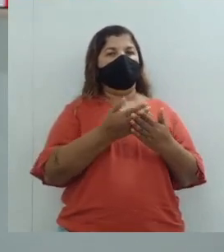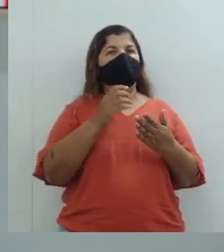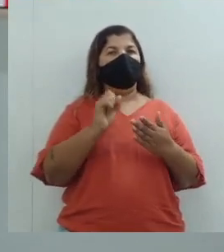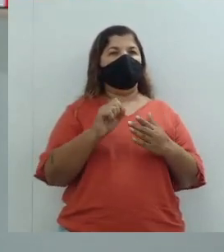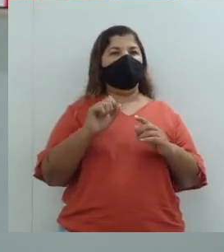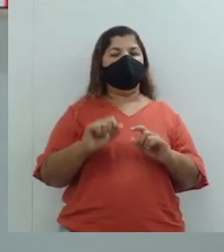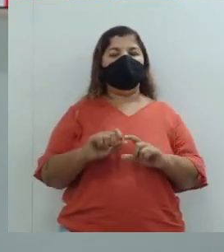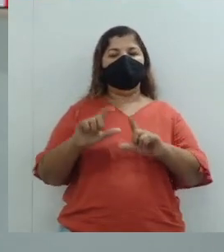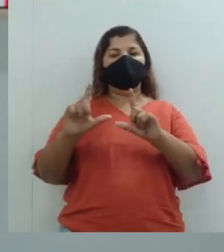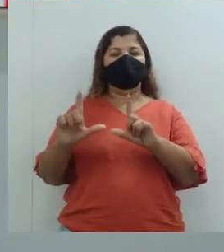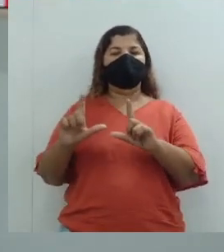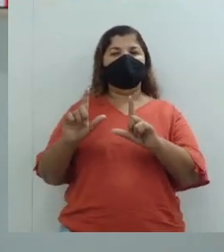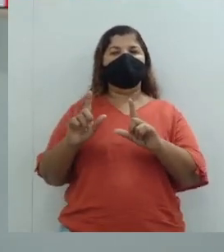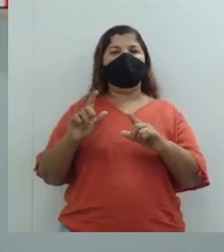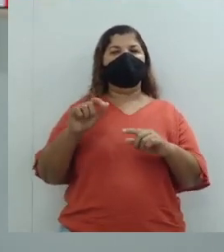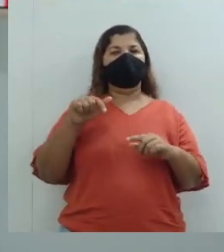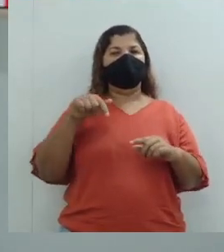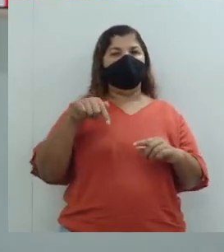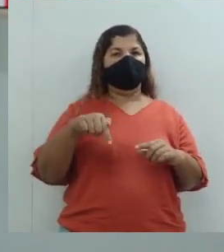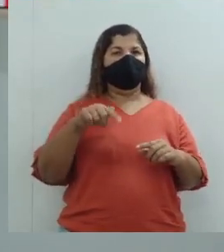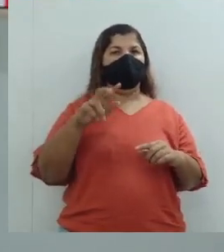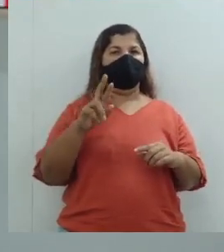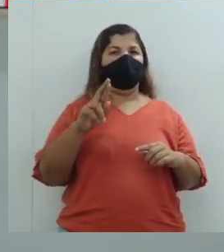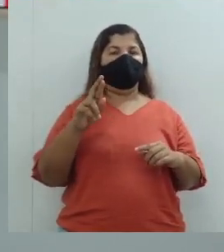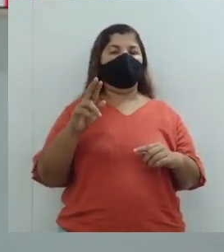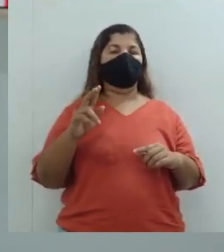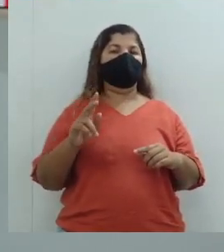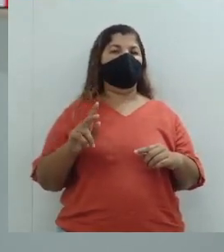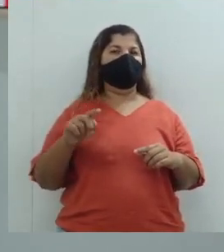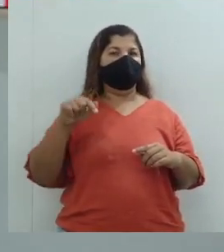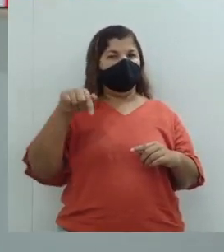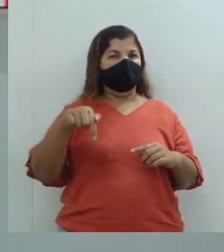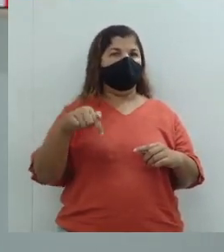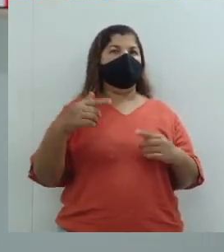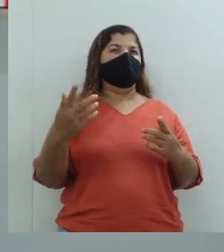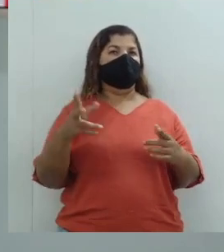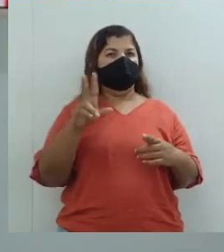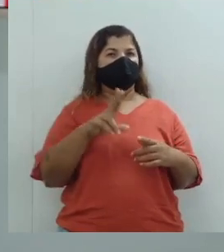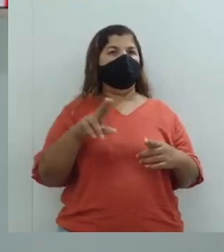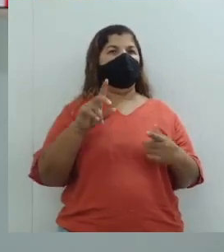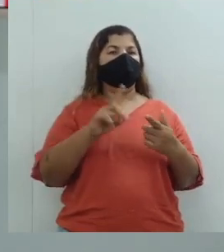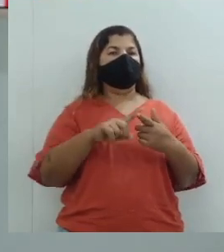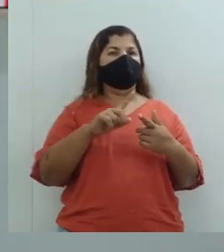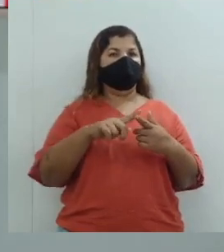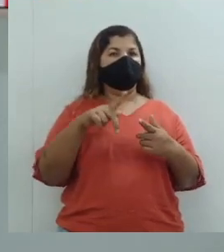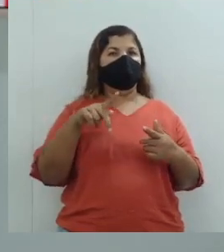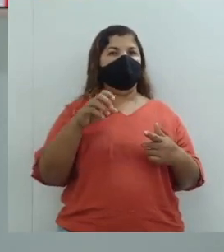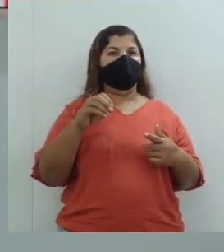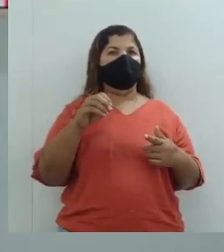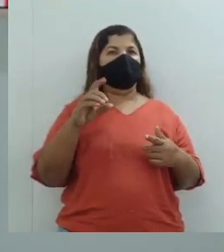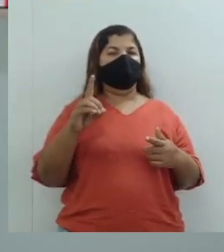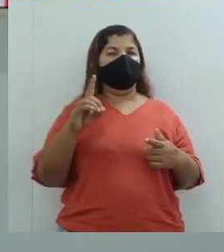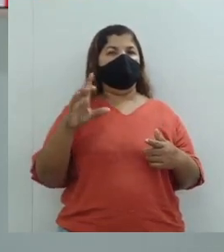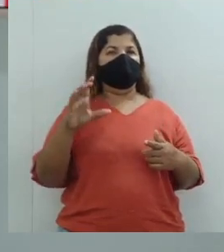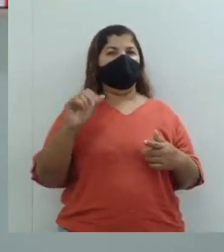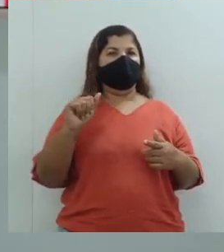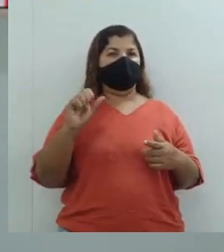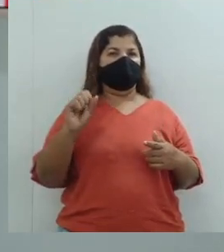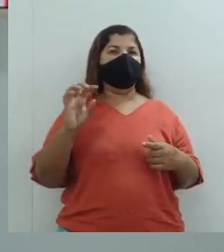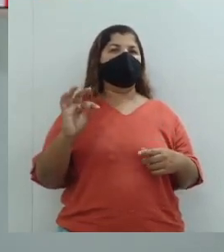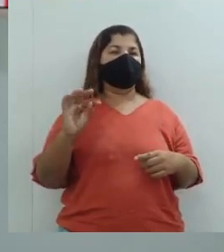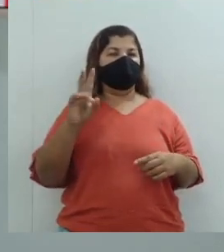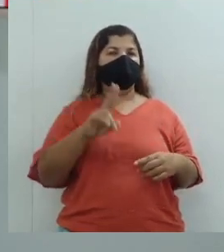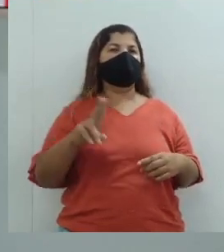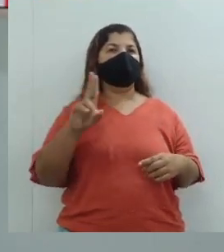com o nosso fascículo e também com o podcast, né? Nunca se esquecer, está aparecendo aqui embaixo. Então, você